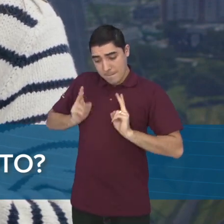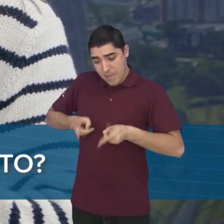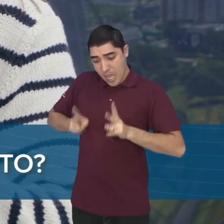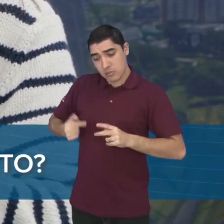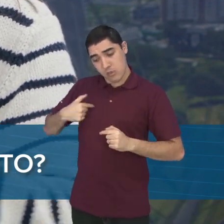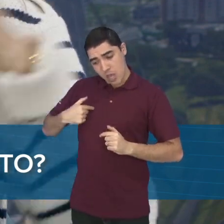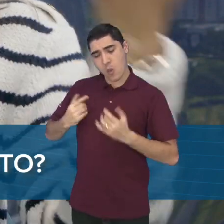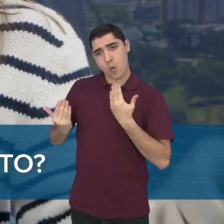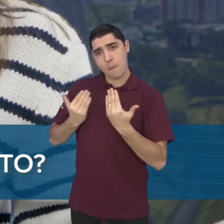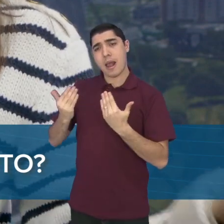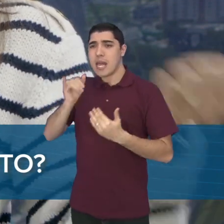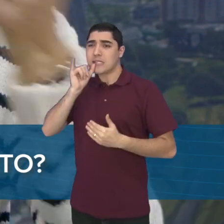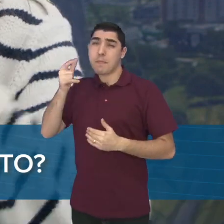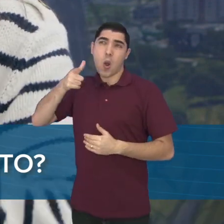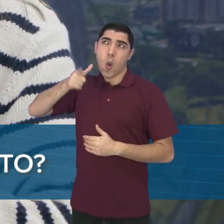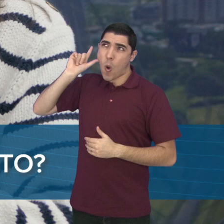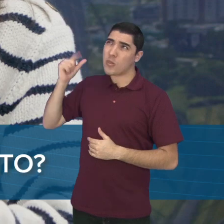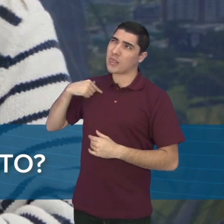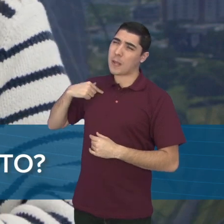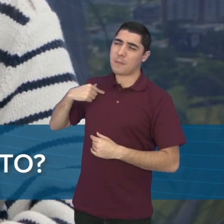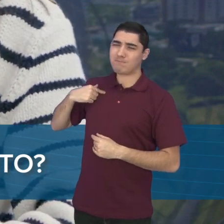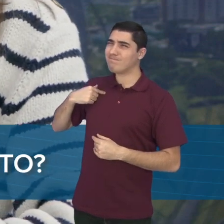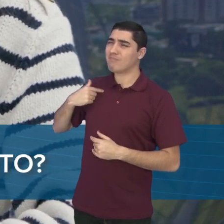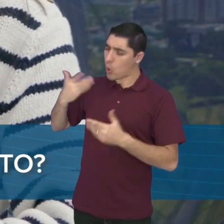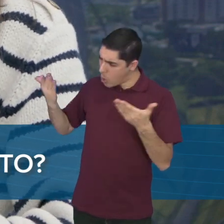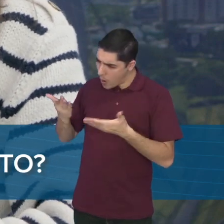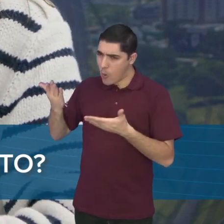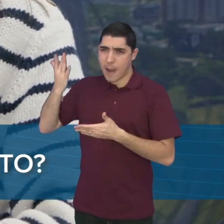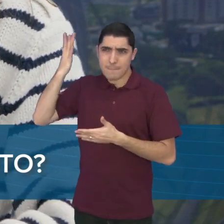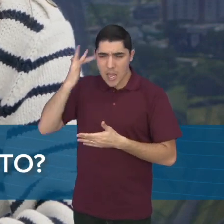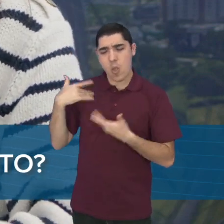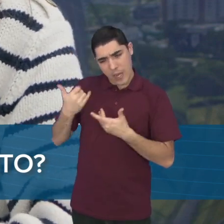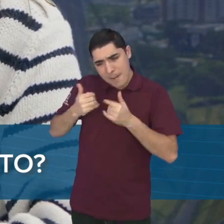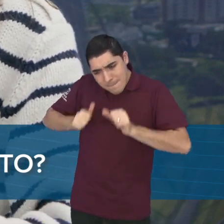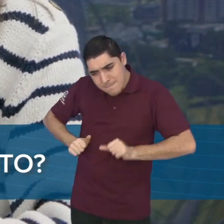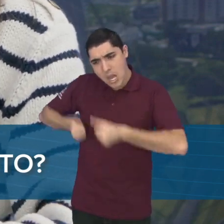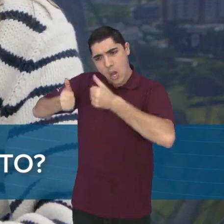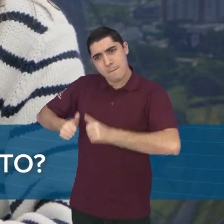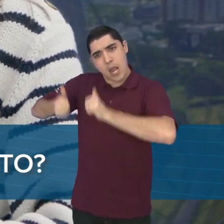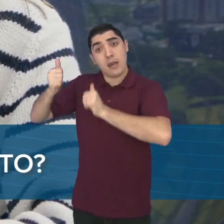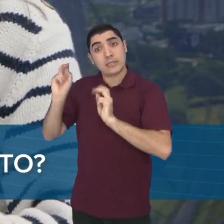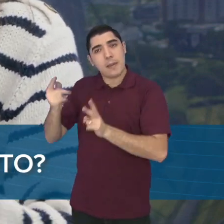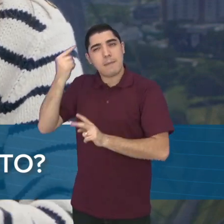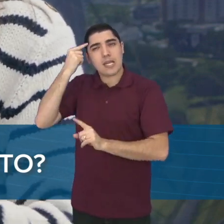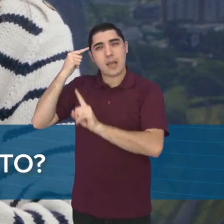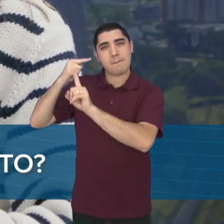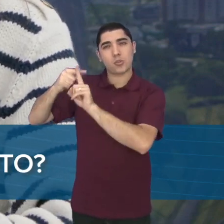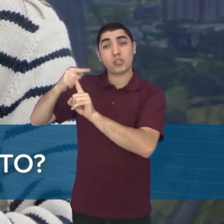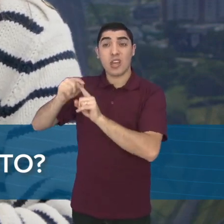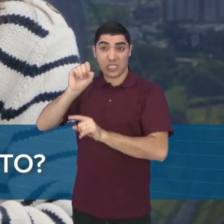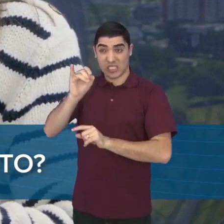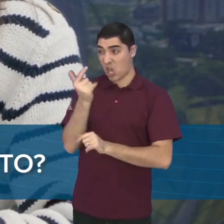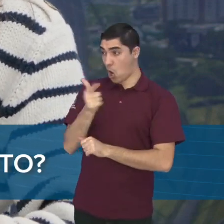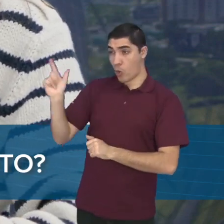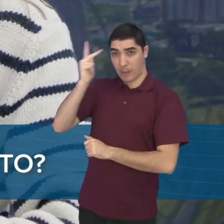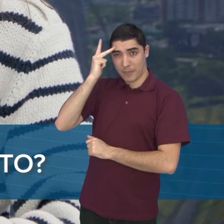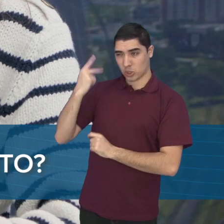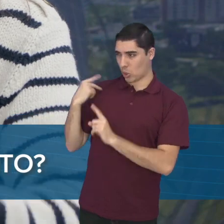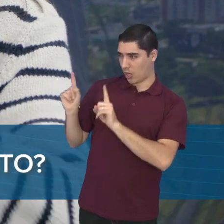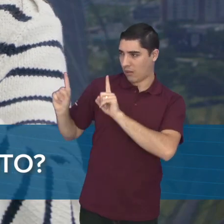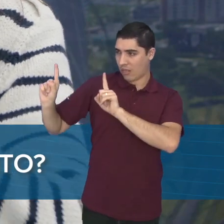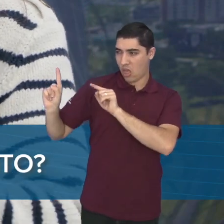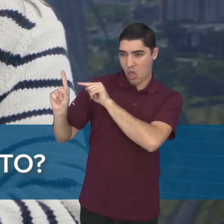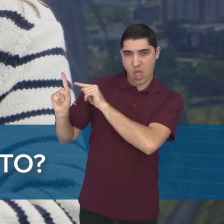eu quero ser melhor do que eu fui ontem e amanhã eu quero ser melhor do que eu sou hoje. Eu acho que essa é a ideia. Porque quando a gente compara com o outro, é desigual. Né? Cada um